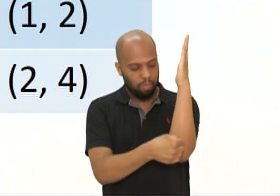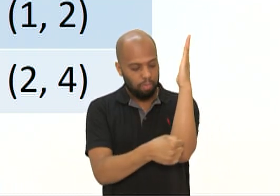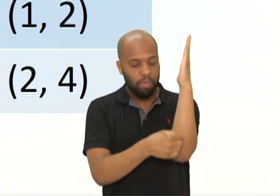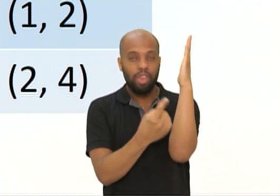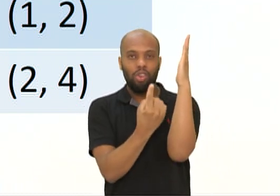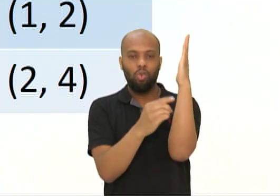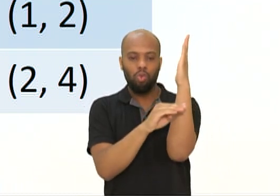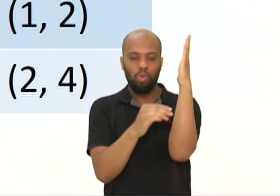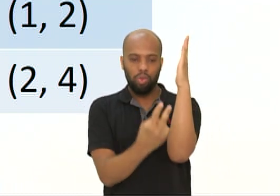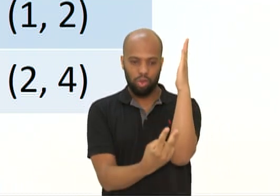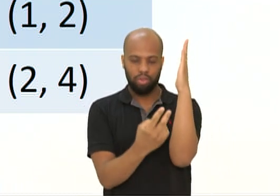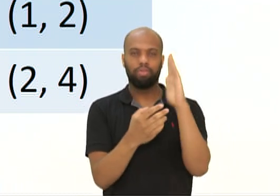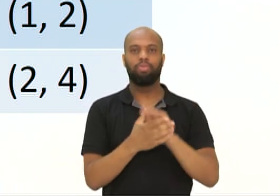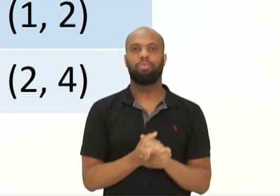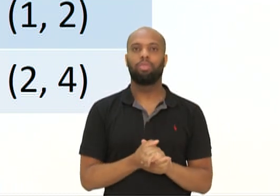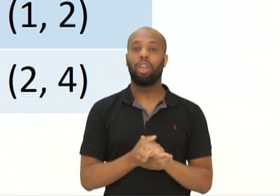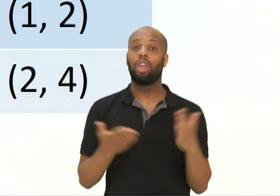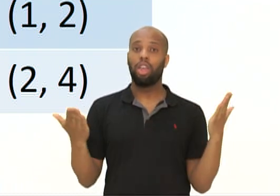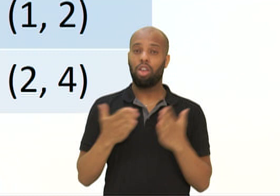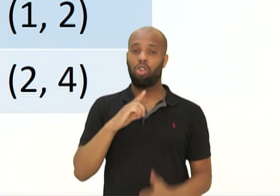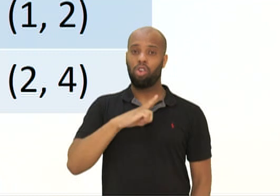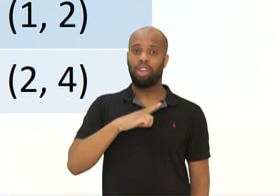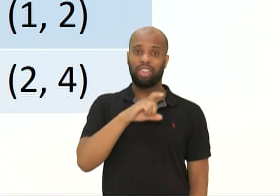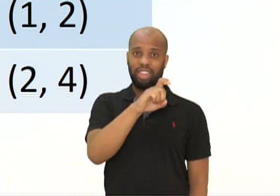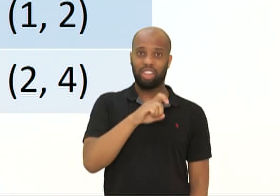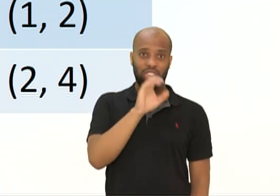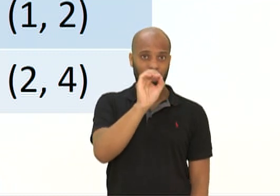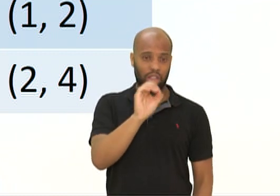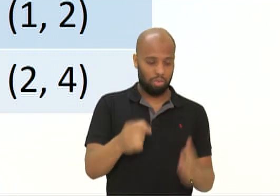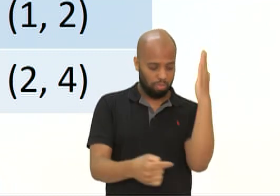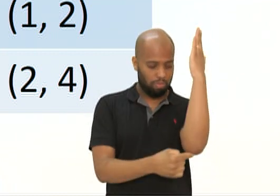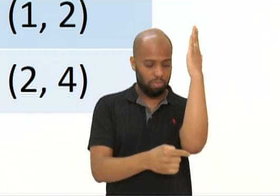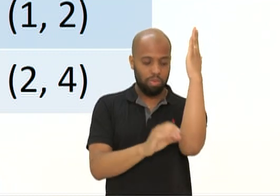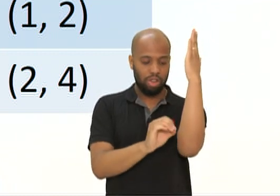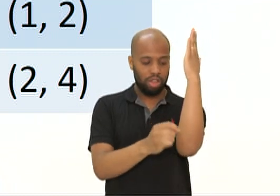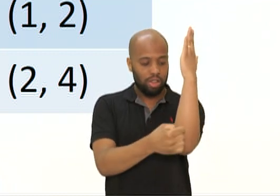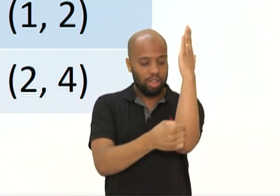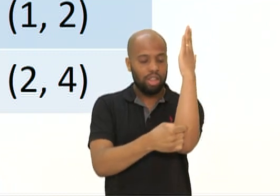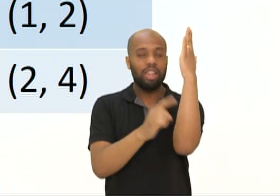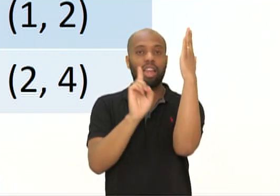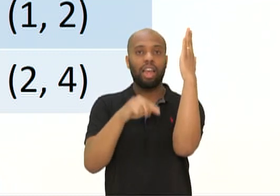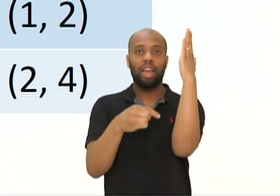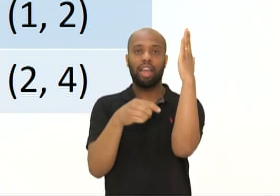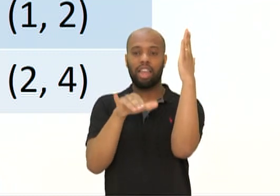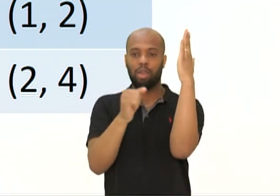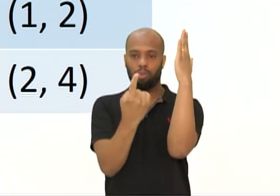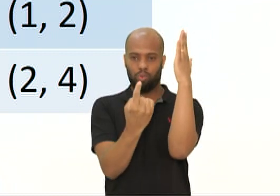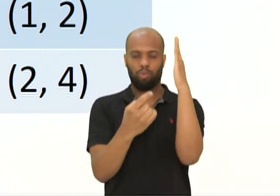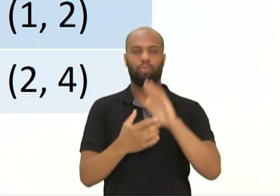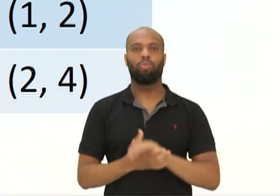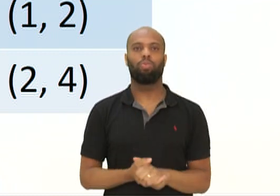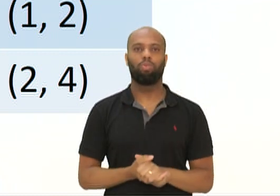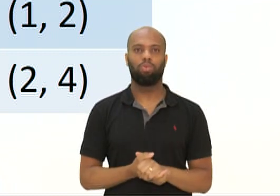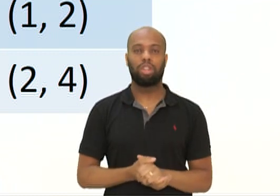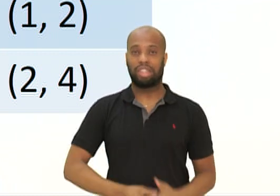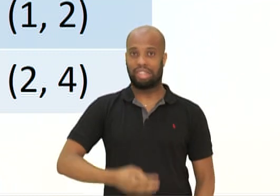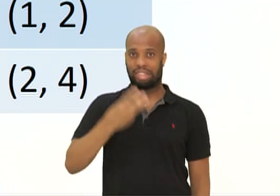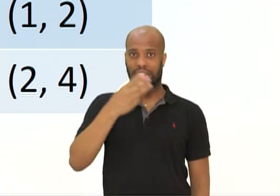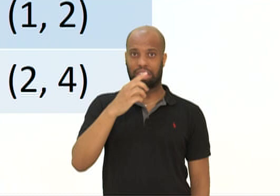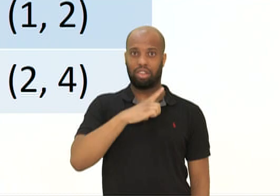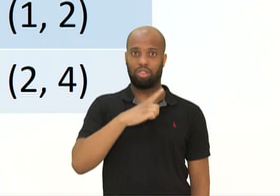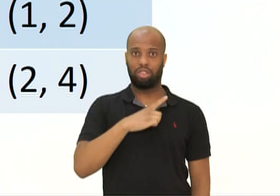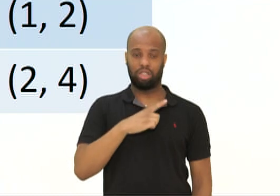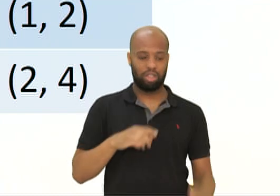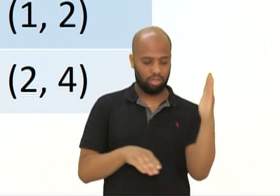menos 1 e meio. Para x igual a zero, o y deu 1, então ficou o ponto 0 e 1. O terceiro ponto aqui, 1